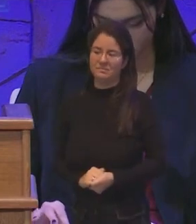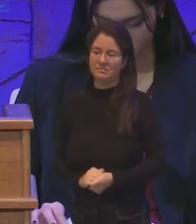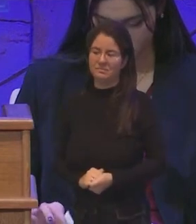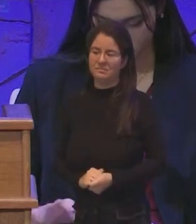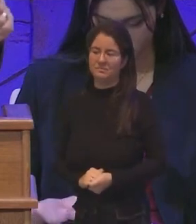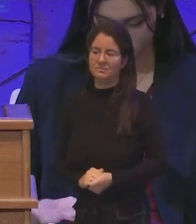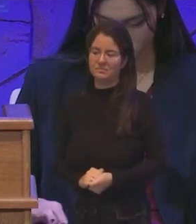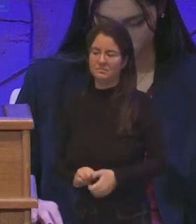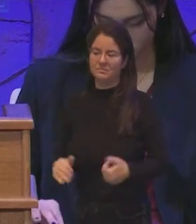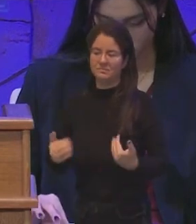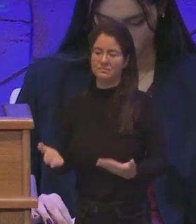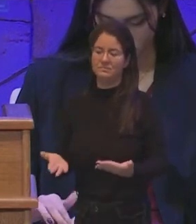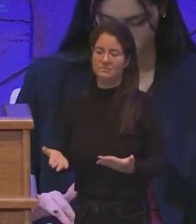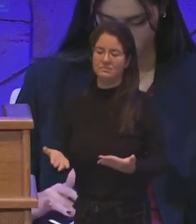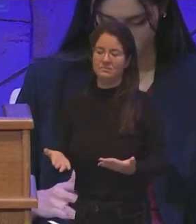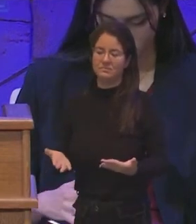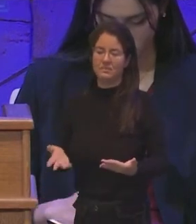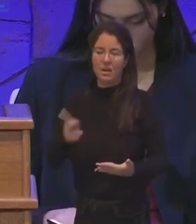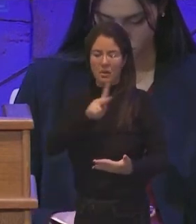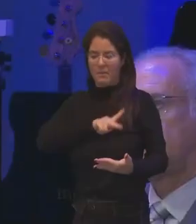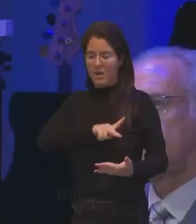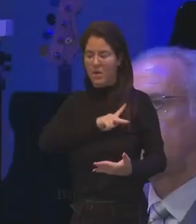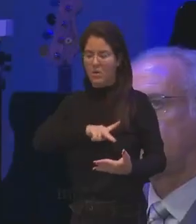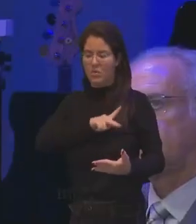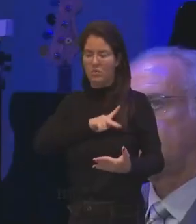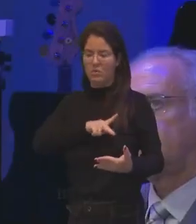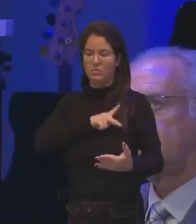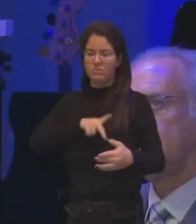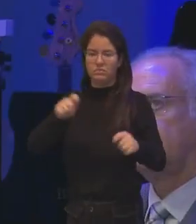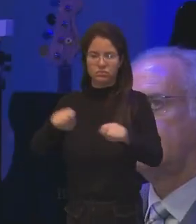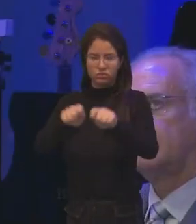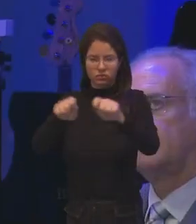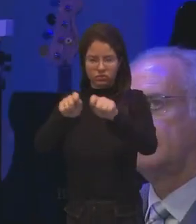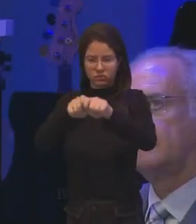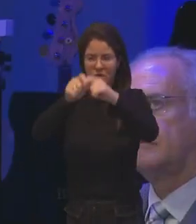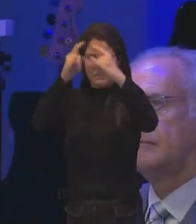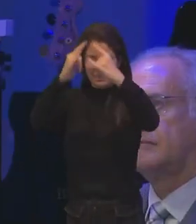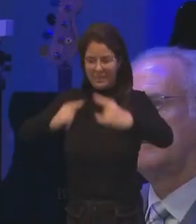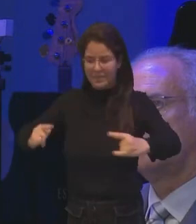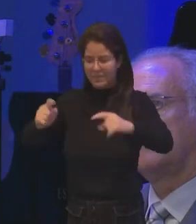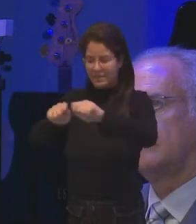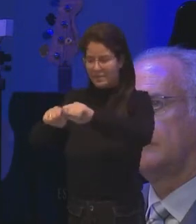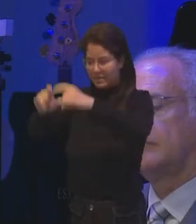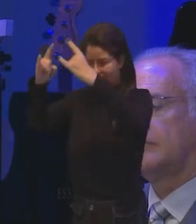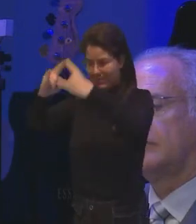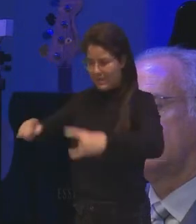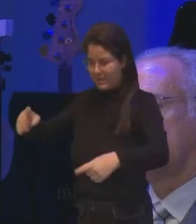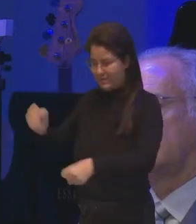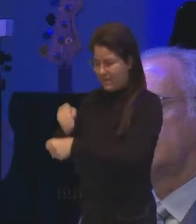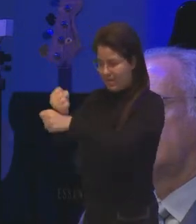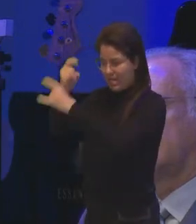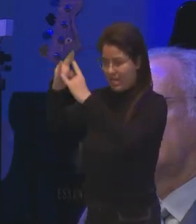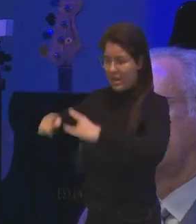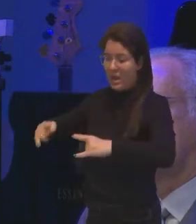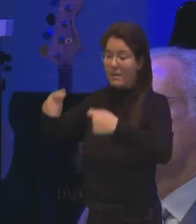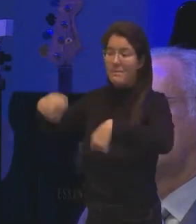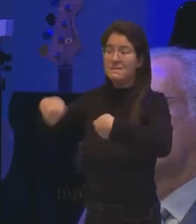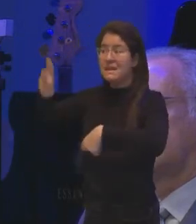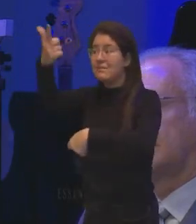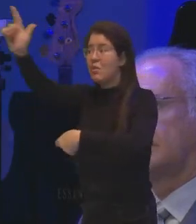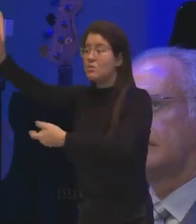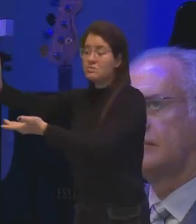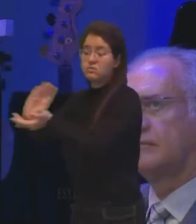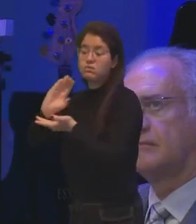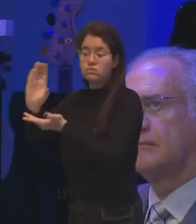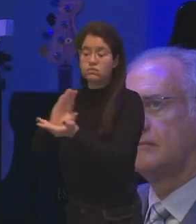Ele, que era um fazedor de tendas, muitas vezes necessitava também do recurso que vinha de fora. Então ele está